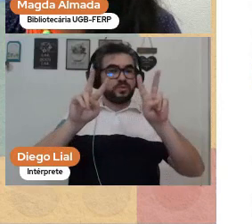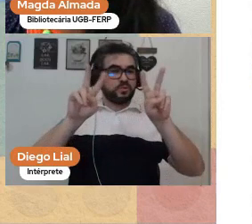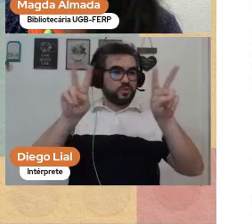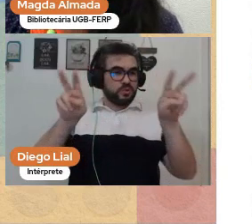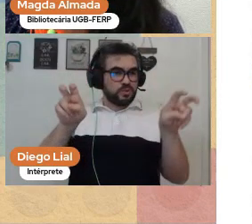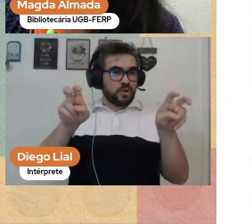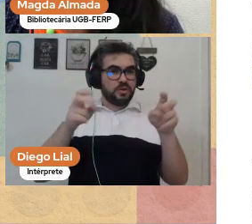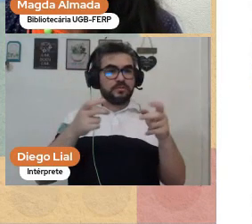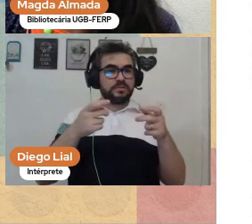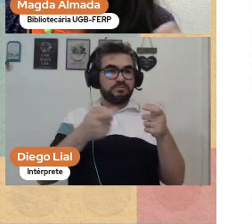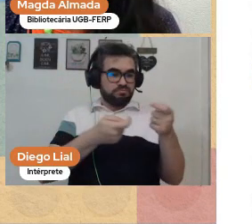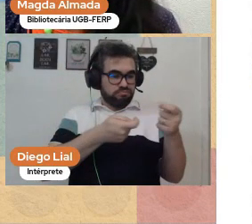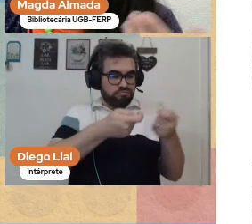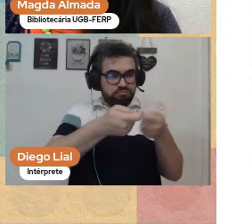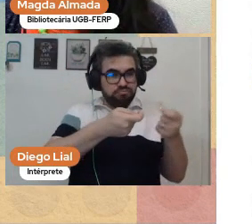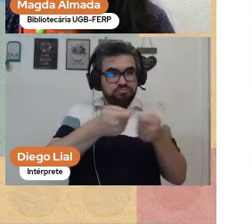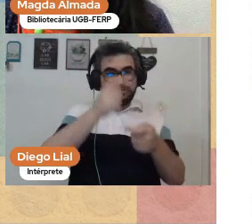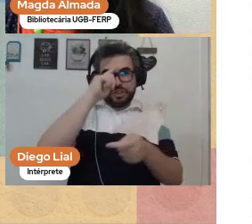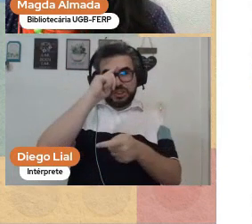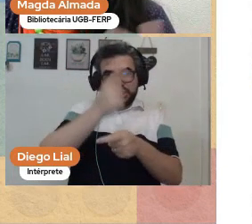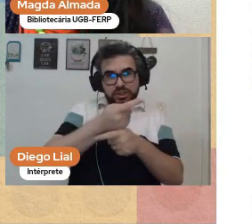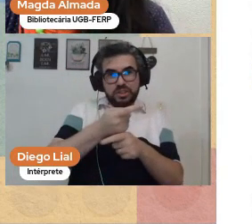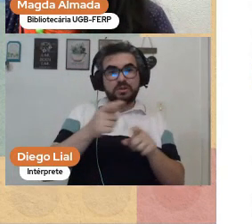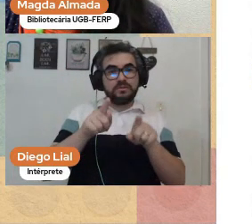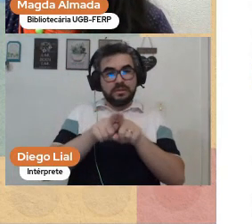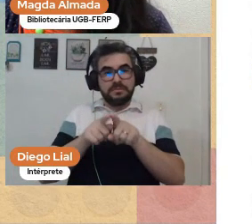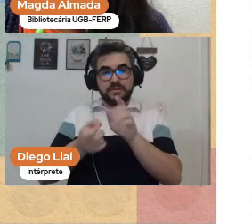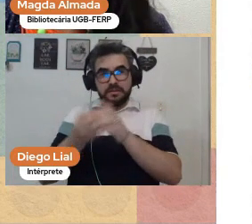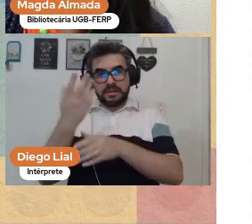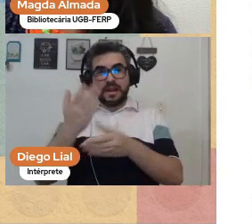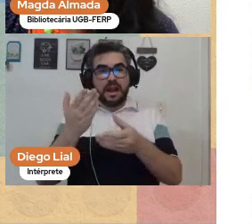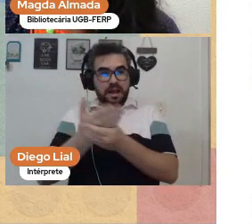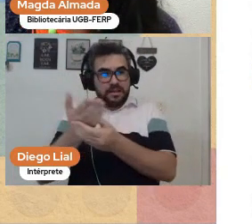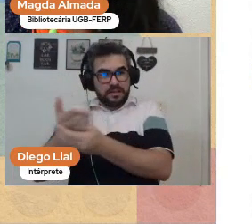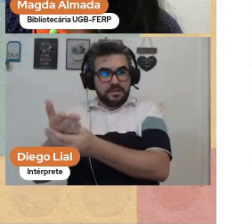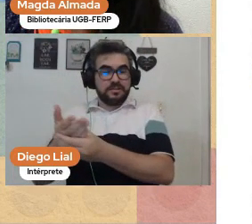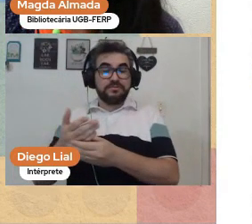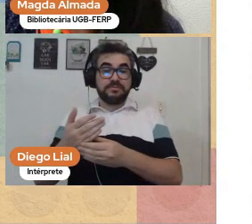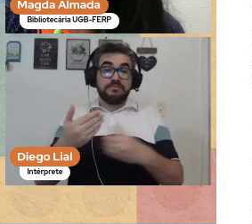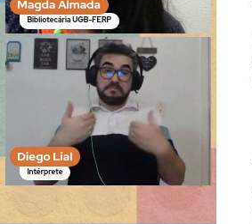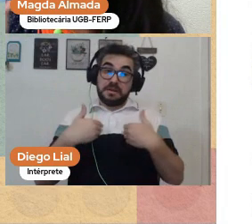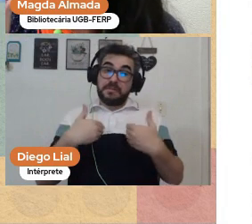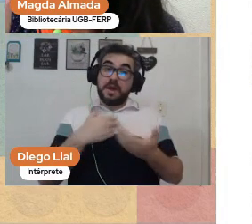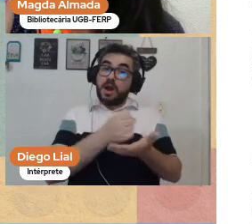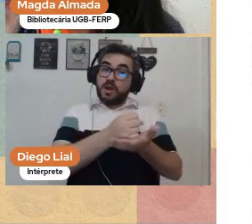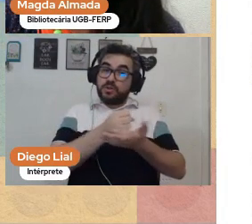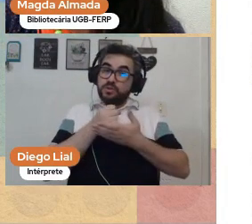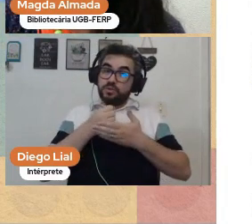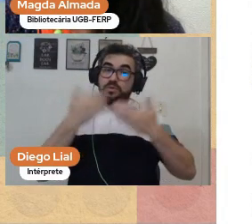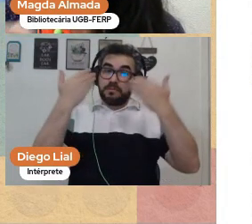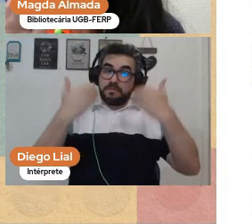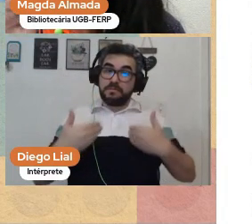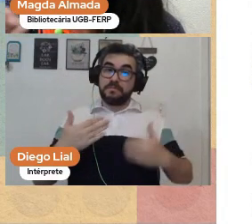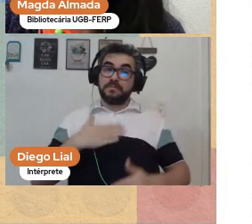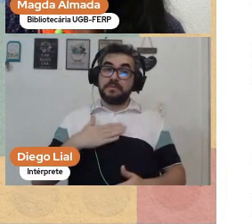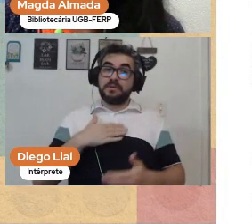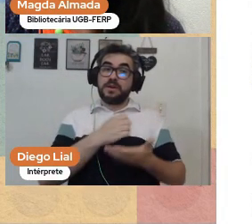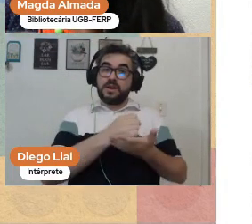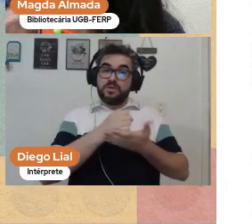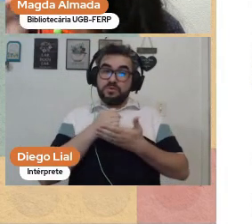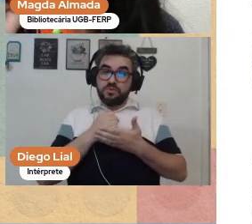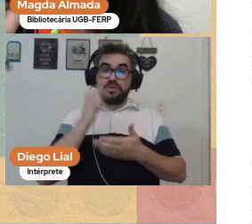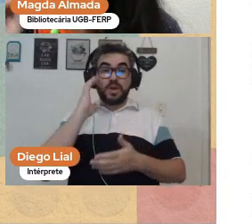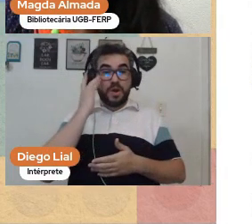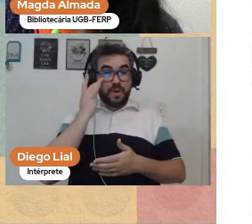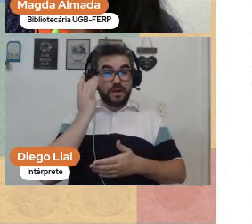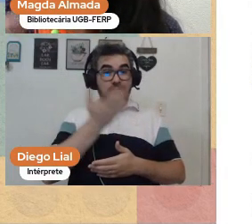pelo menos me ajudou muito, eu acredito que até para os próprios colegas da área ajude até muito mais. Mas foi ótimo ter esse norte, essa diretriz,